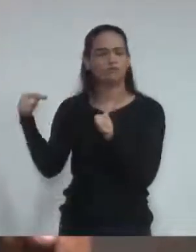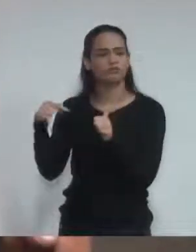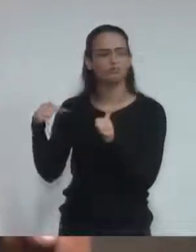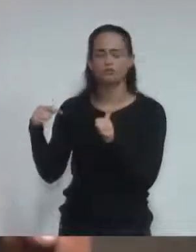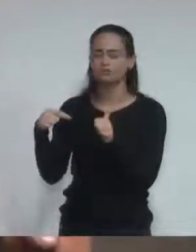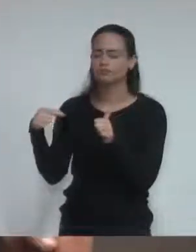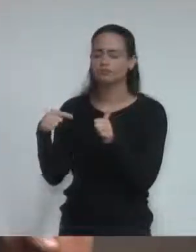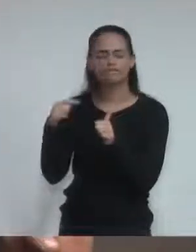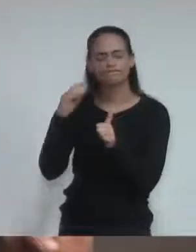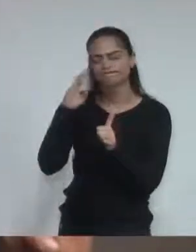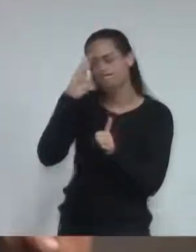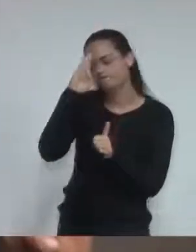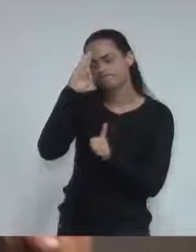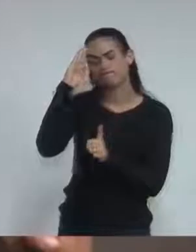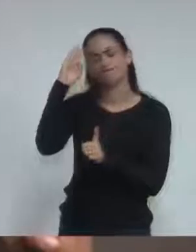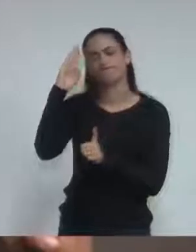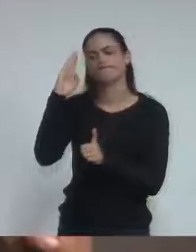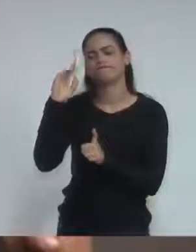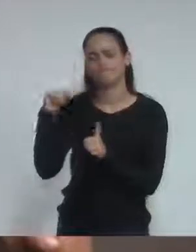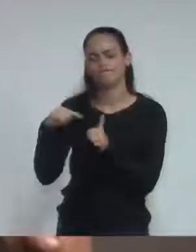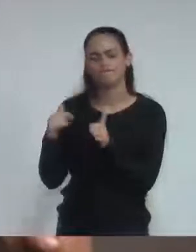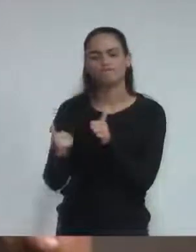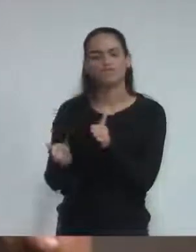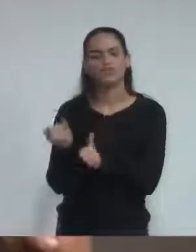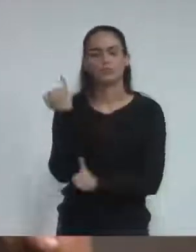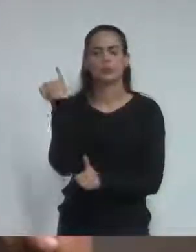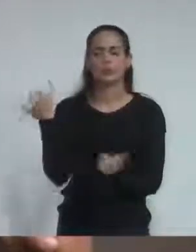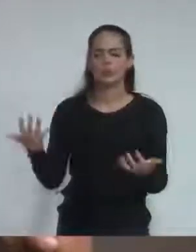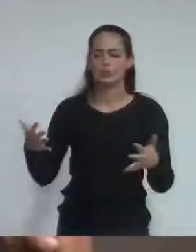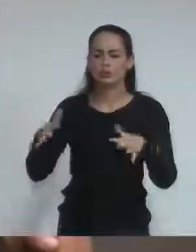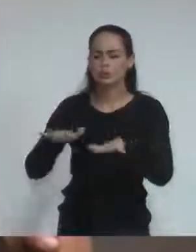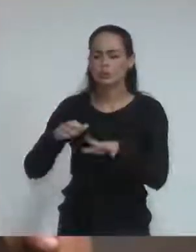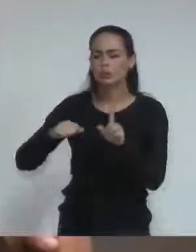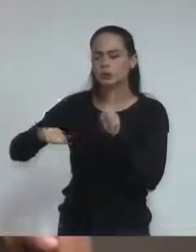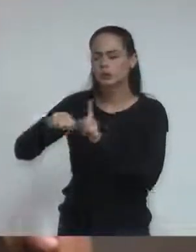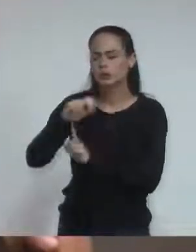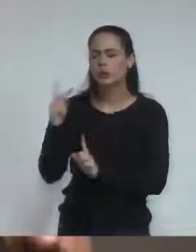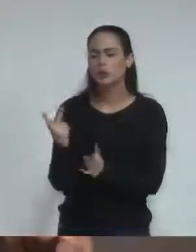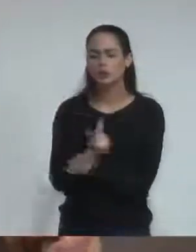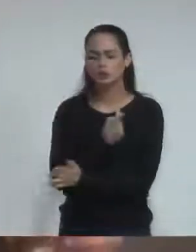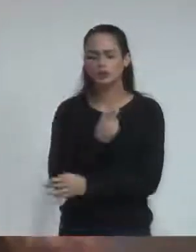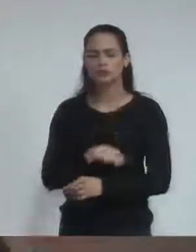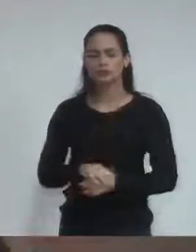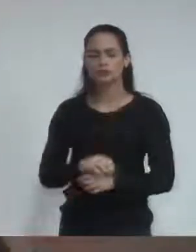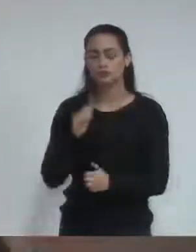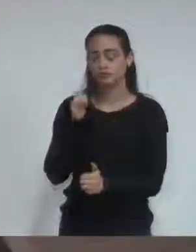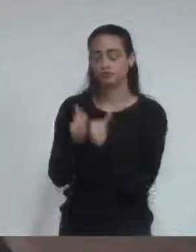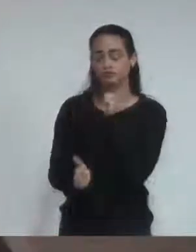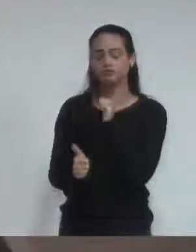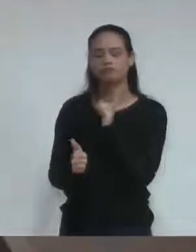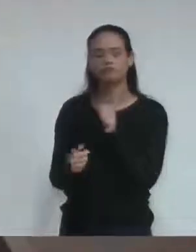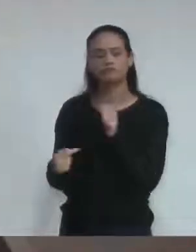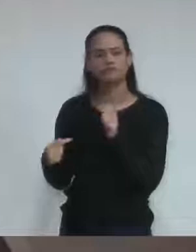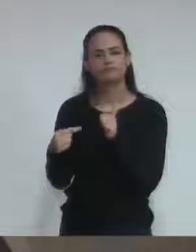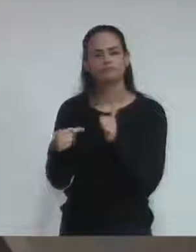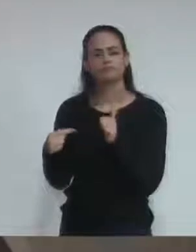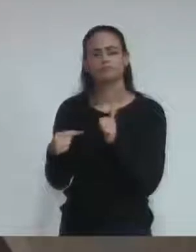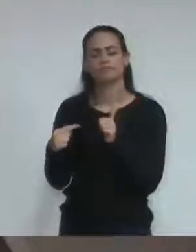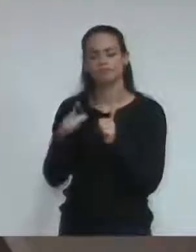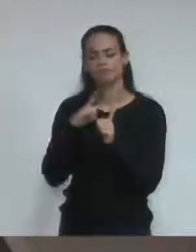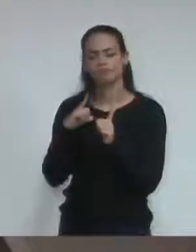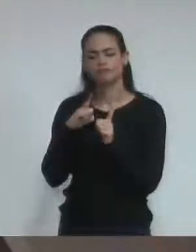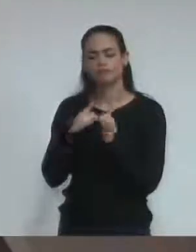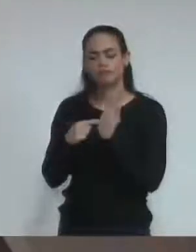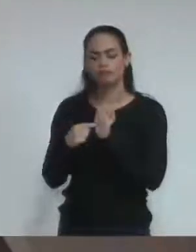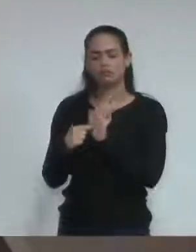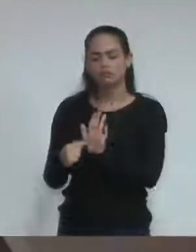mais eficientes ferramentas de inclusão social, né? Ele, além do esporte, se ele tem essa característica